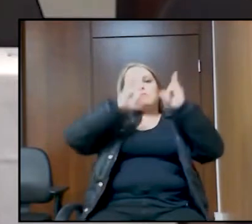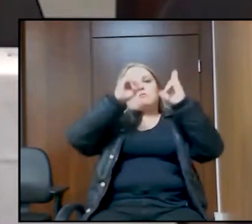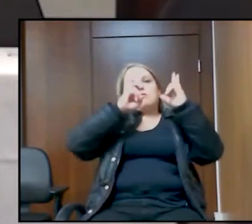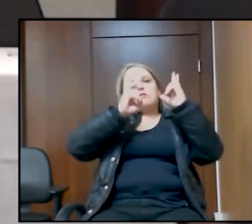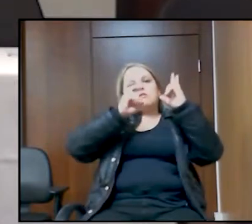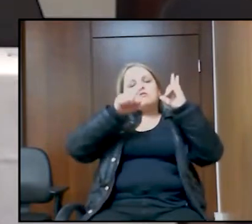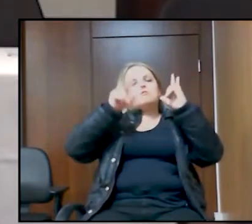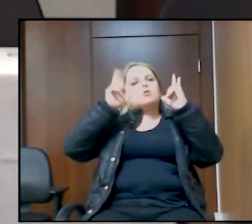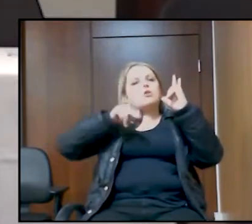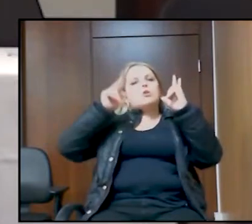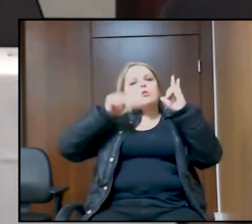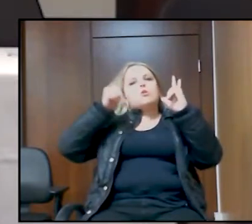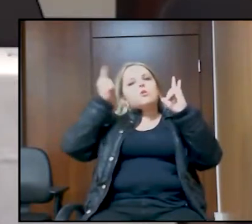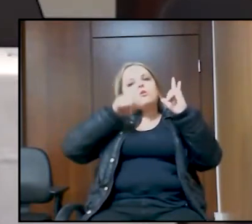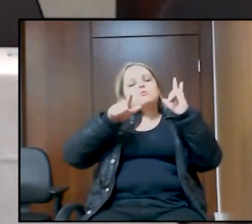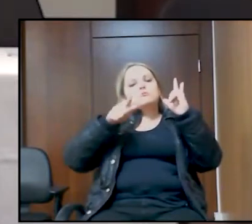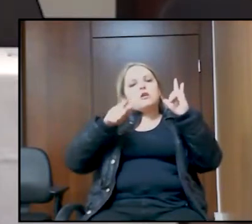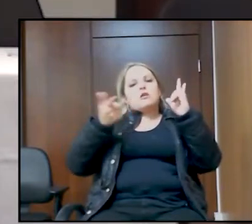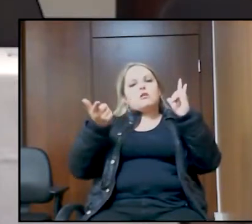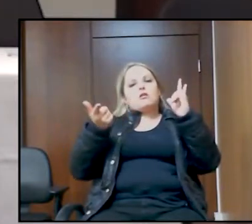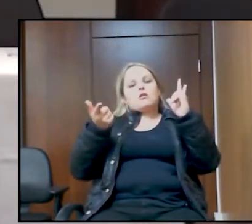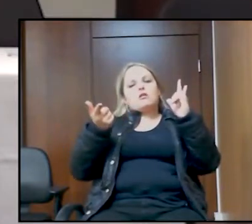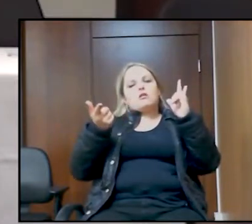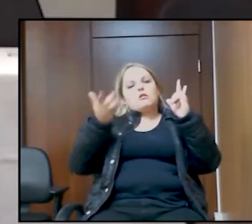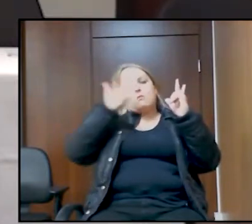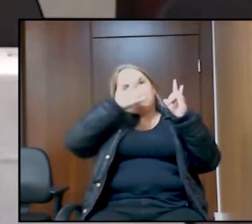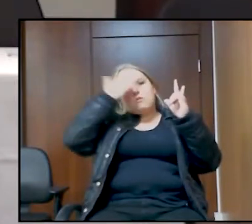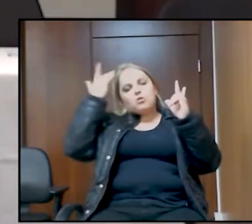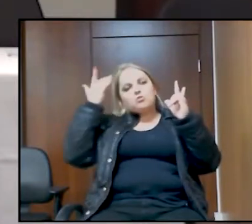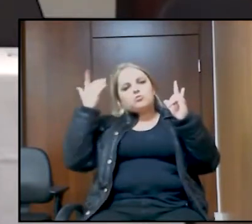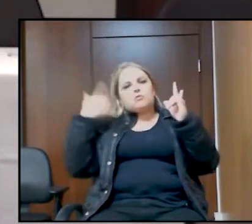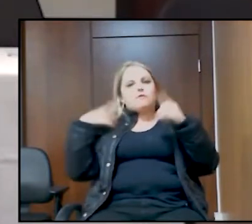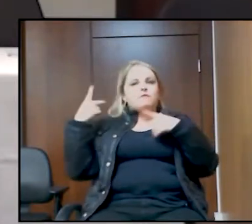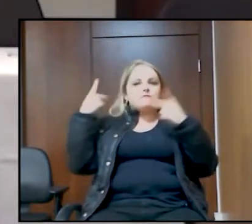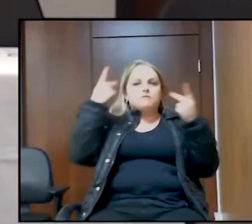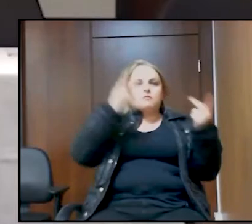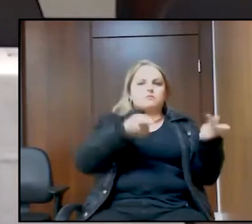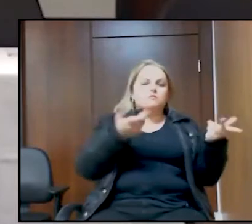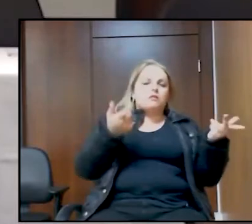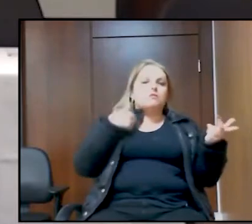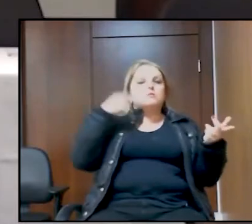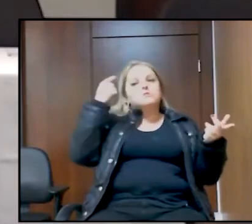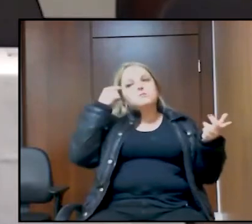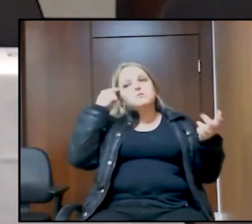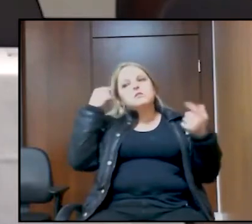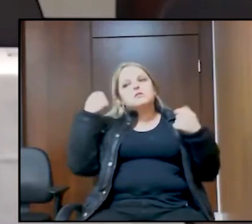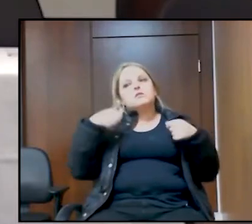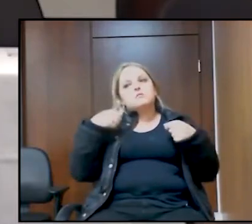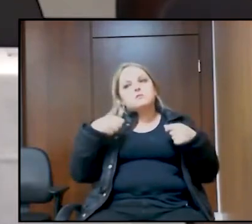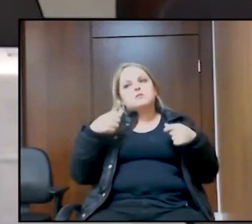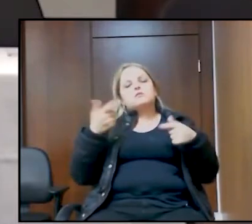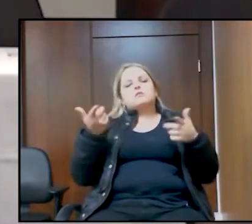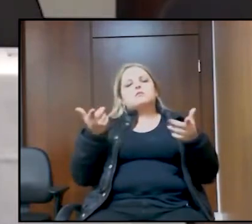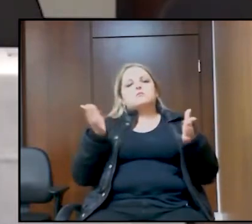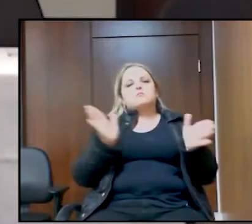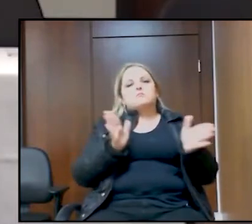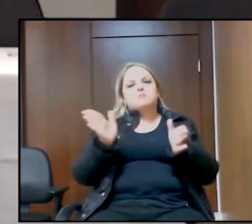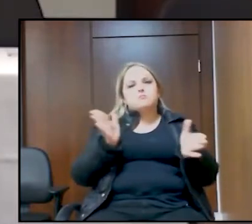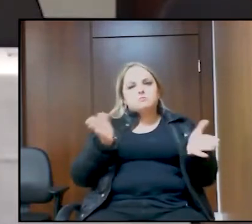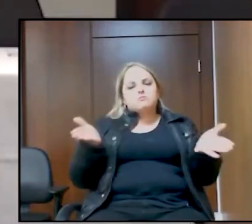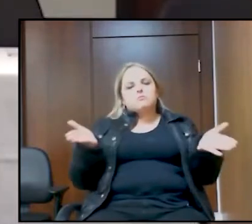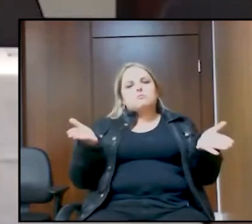mas não se pensa na mobilidade, né? Não se pensa, né? Então, eu repito, nós temos que pensar, no caso